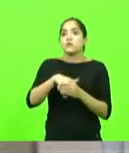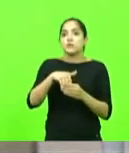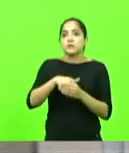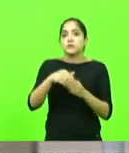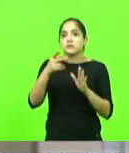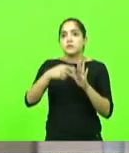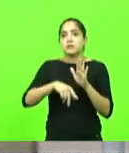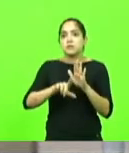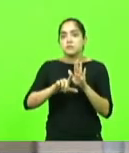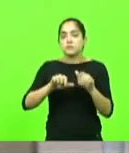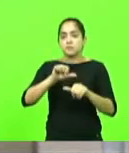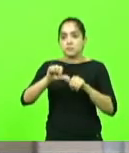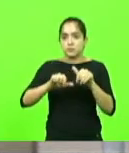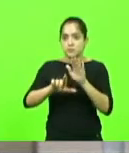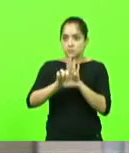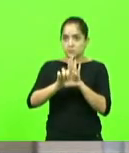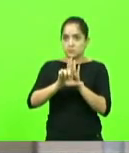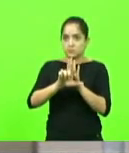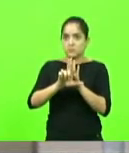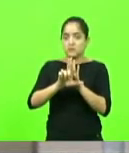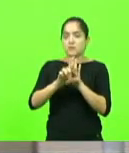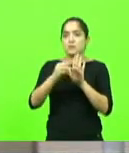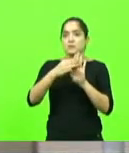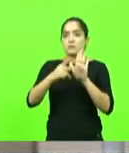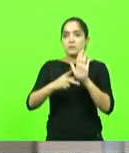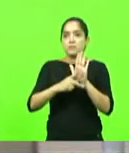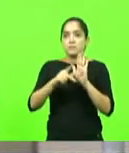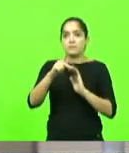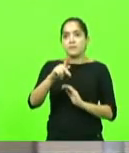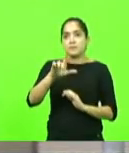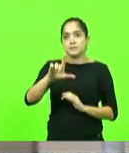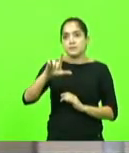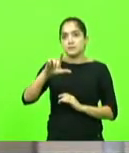de conversão em lei de medida provisória PCL